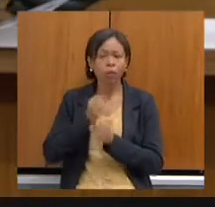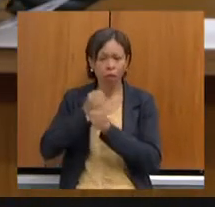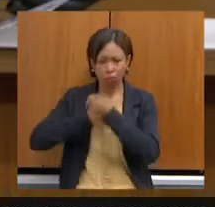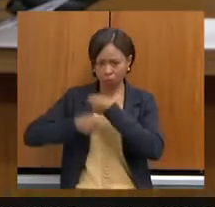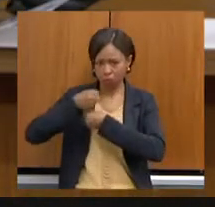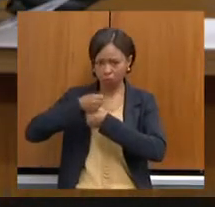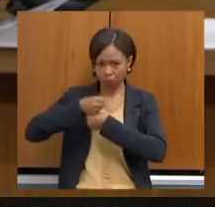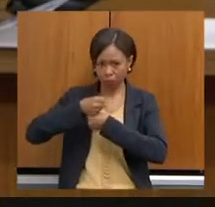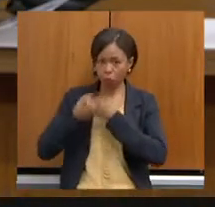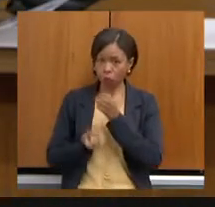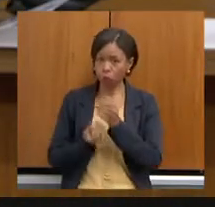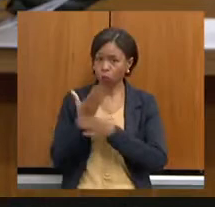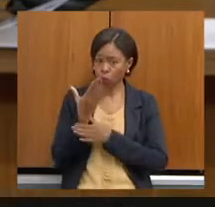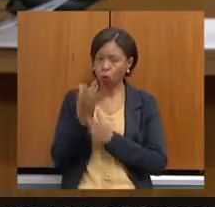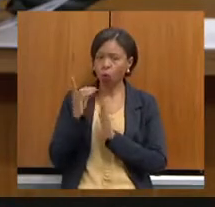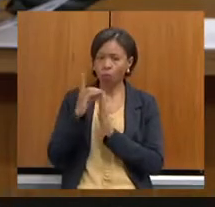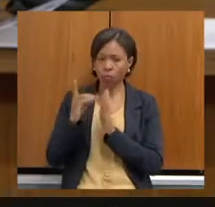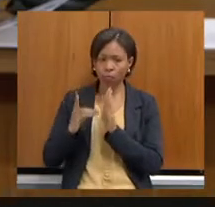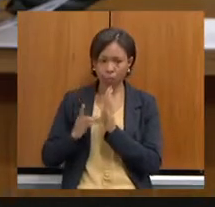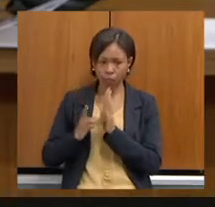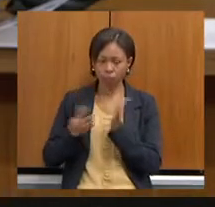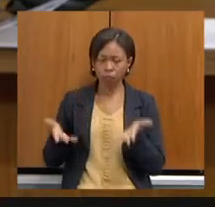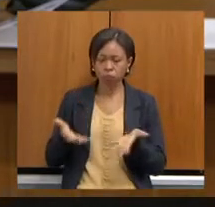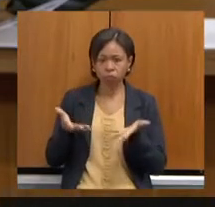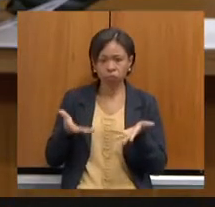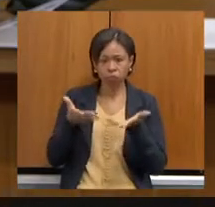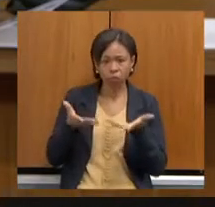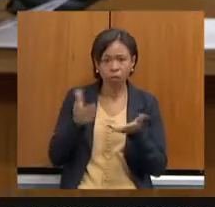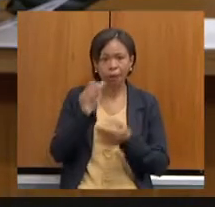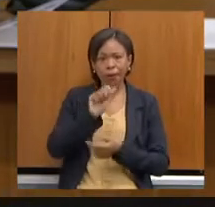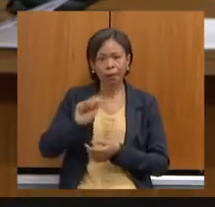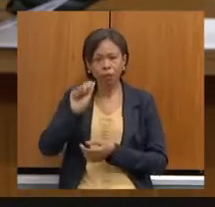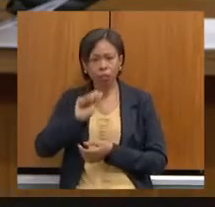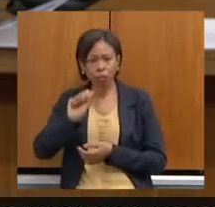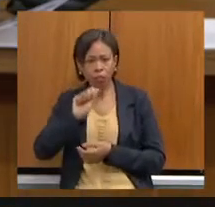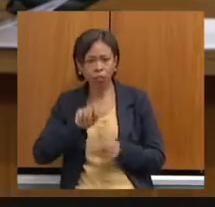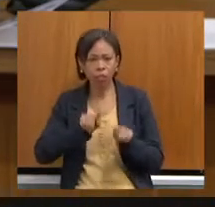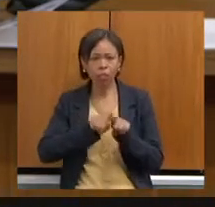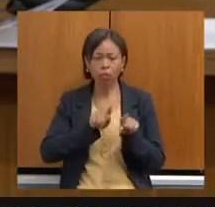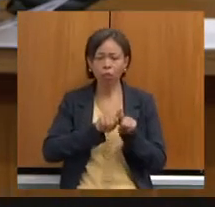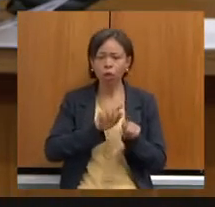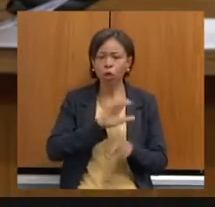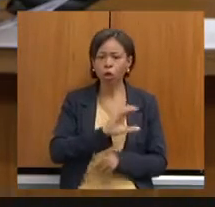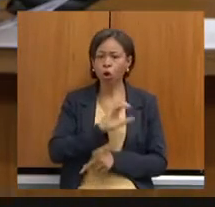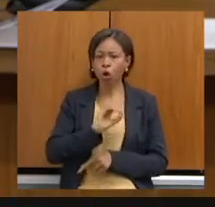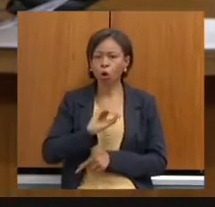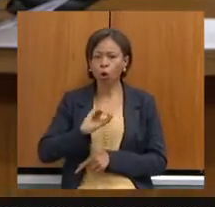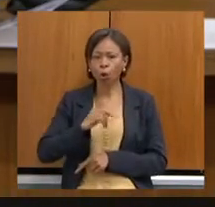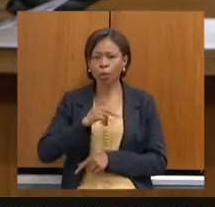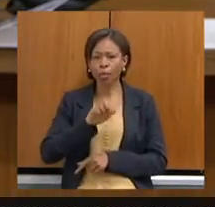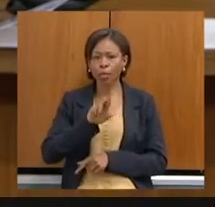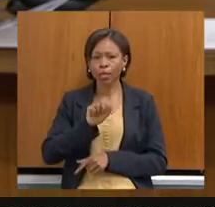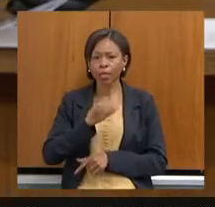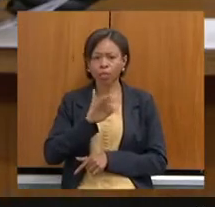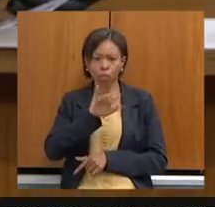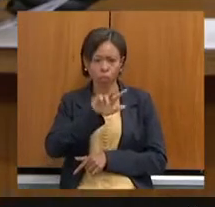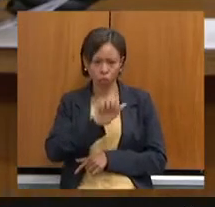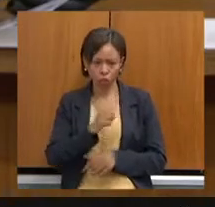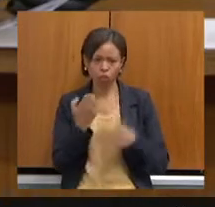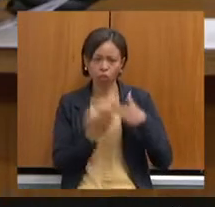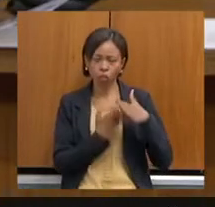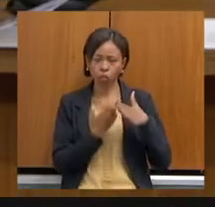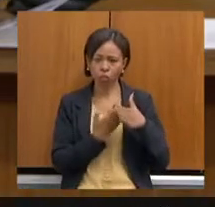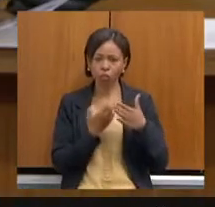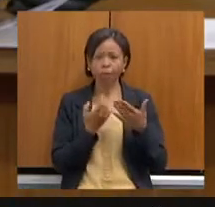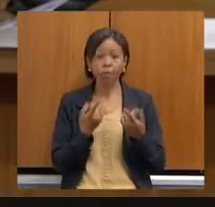decreto para incentivar a formação de associações e cooperativas e agora em parceria com a sede